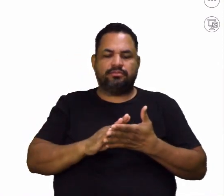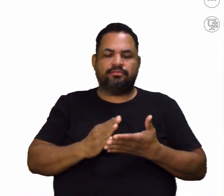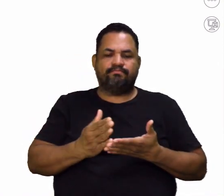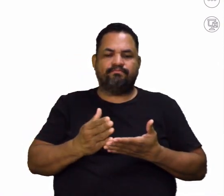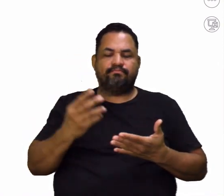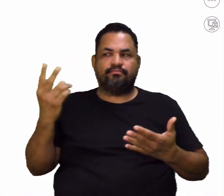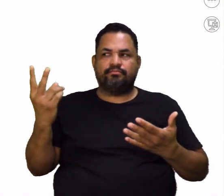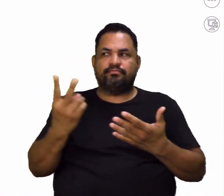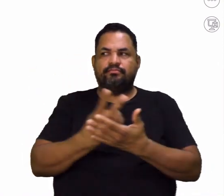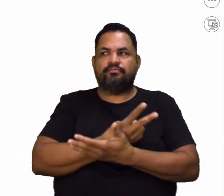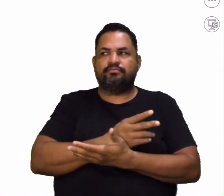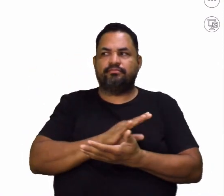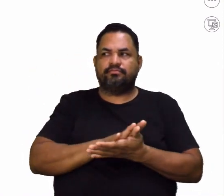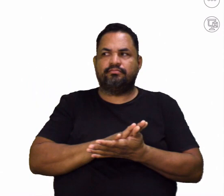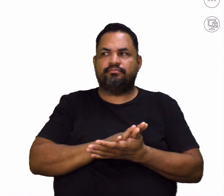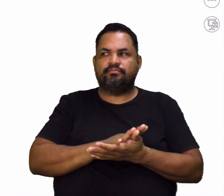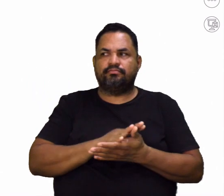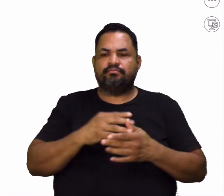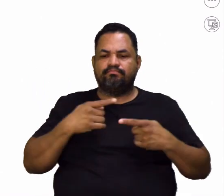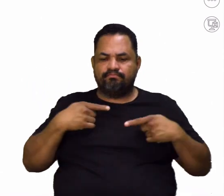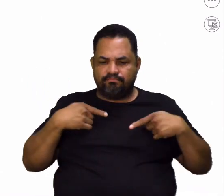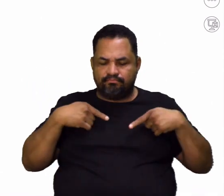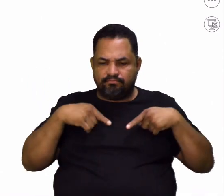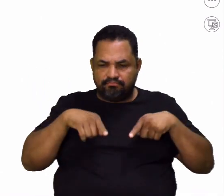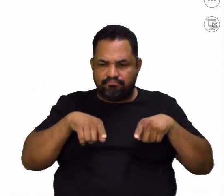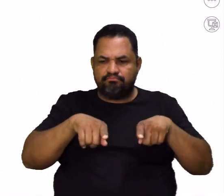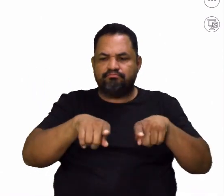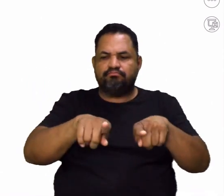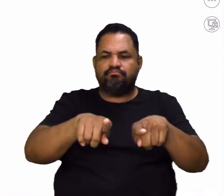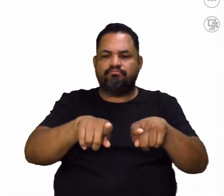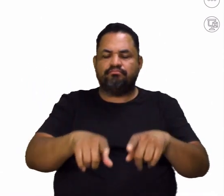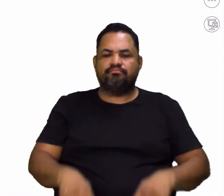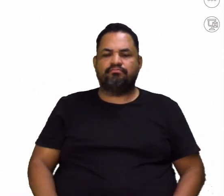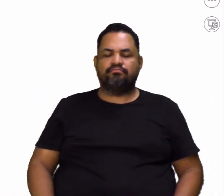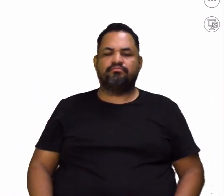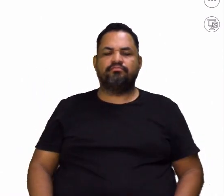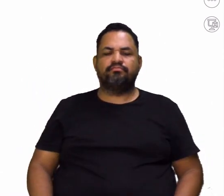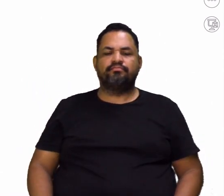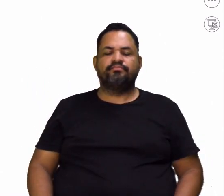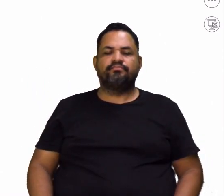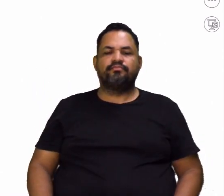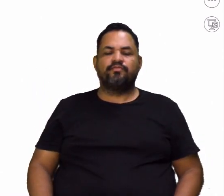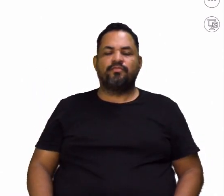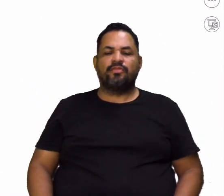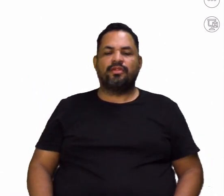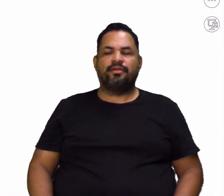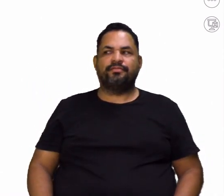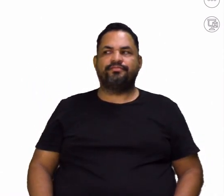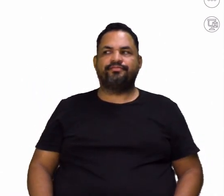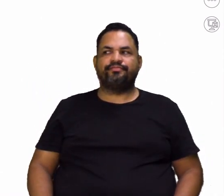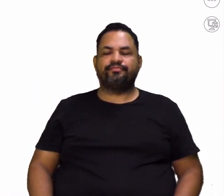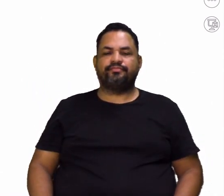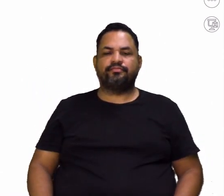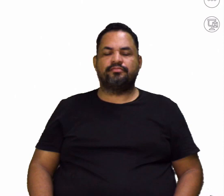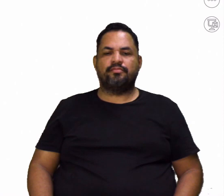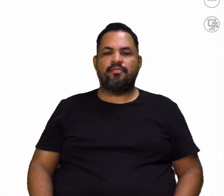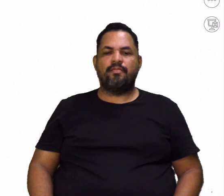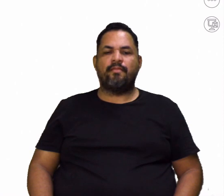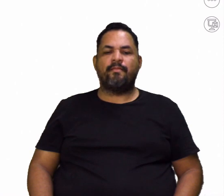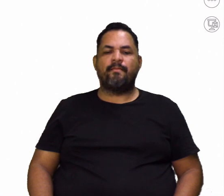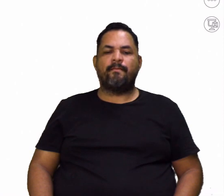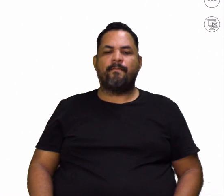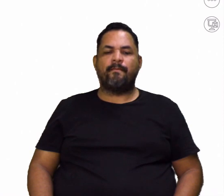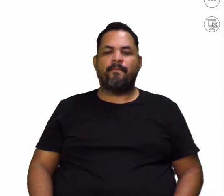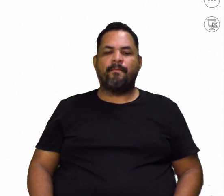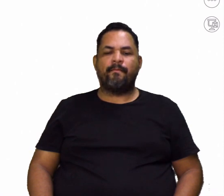aconteceu no mesmo tempo tá bom na mesma época Beleza então